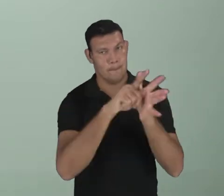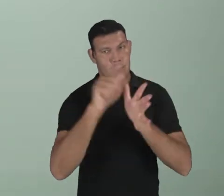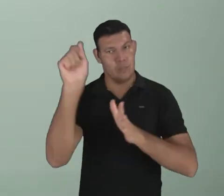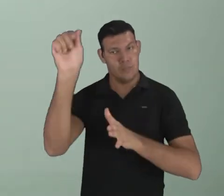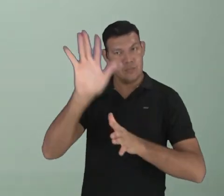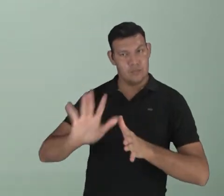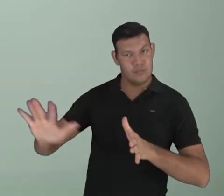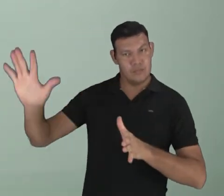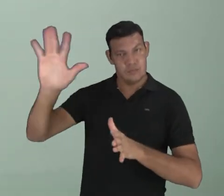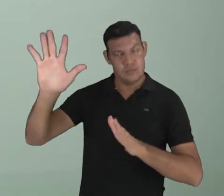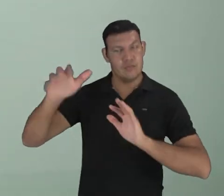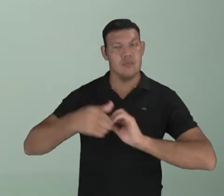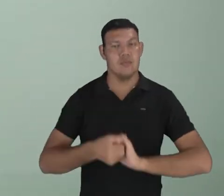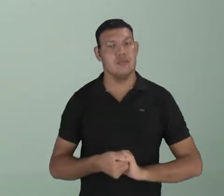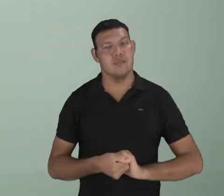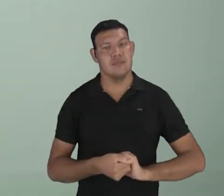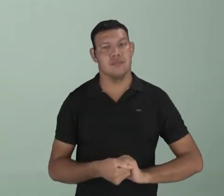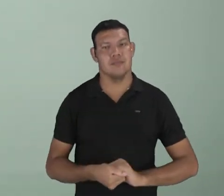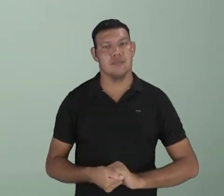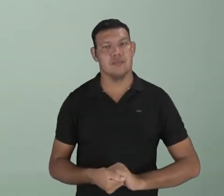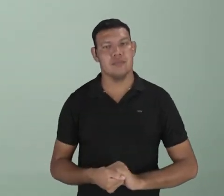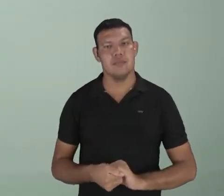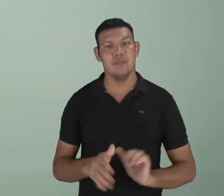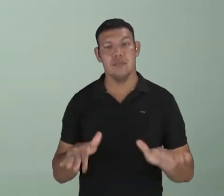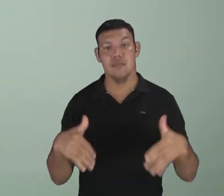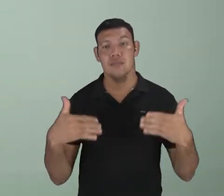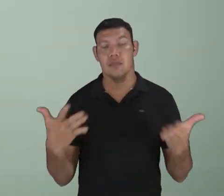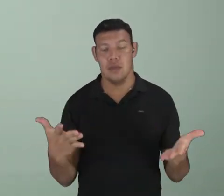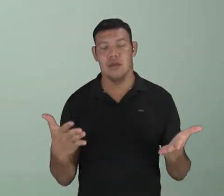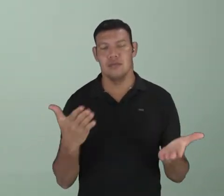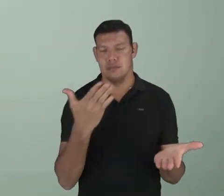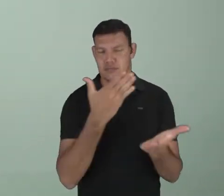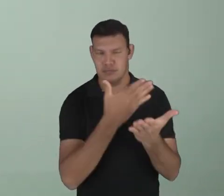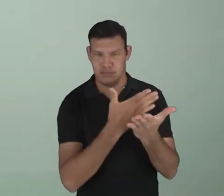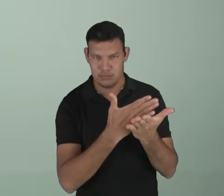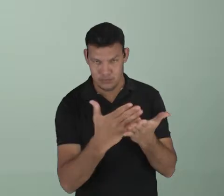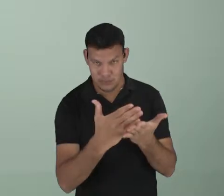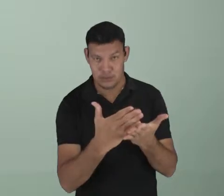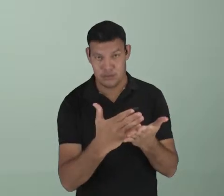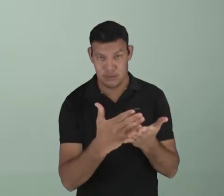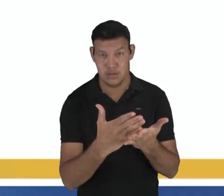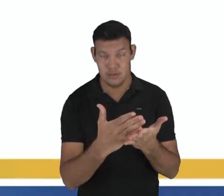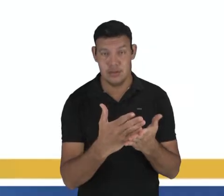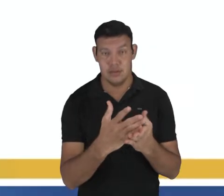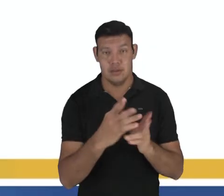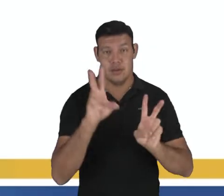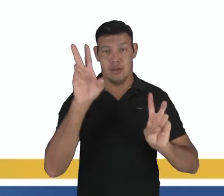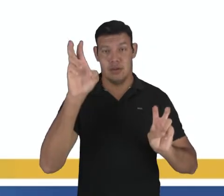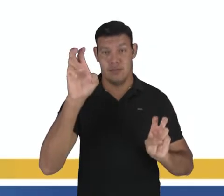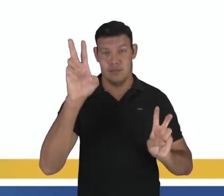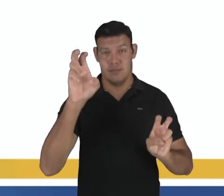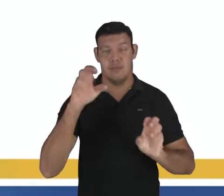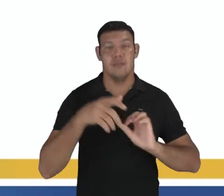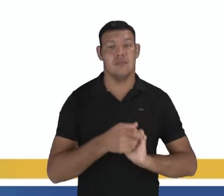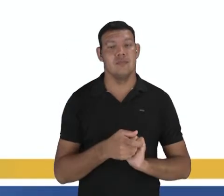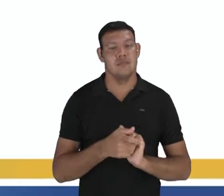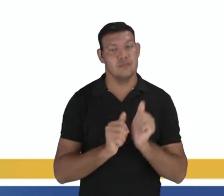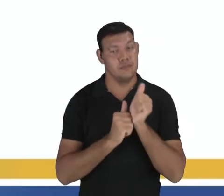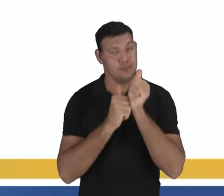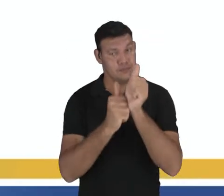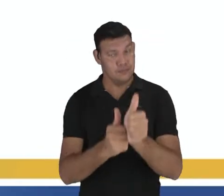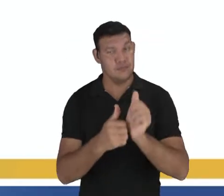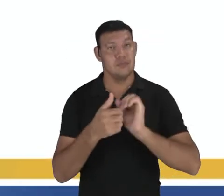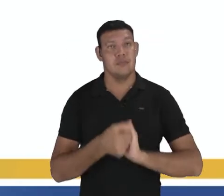povos do continente africano. Pessoal, aí para a gente começar, a gente tem aí uma citação que eu gostaria que vocês